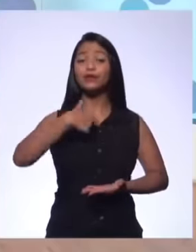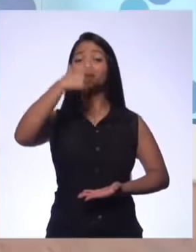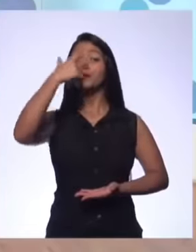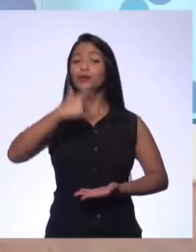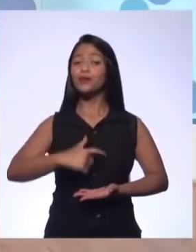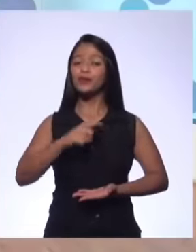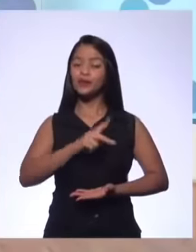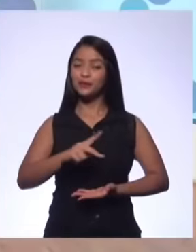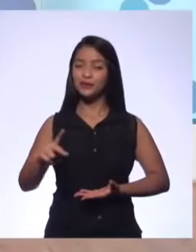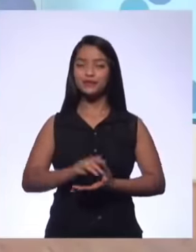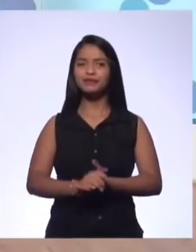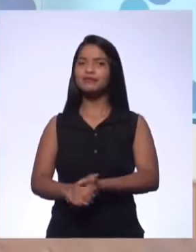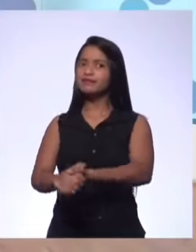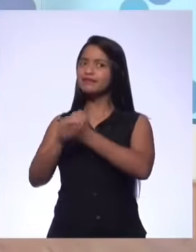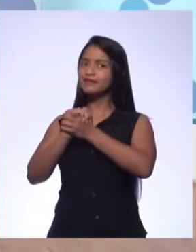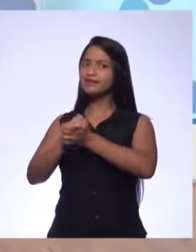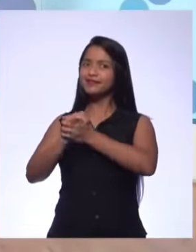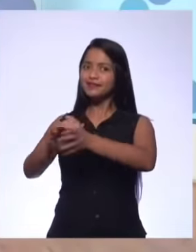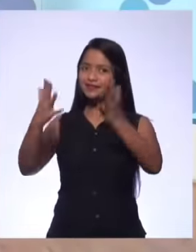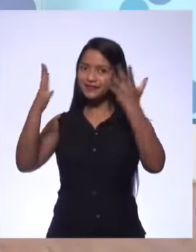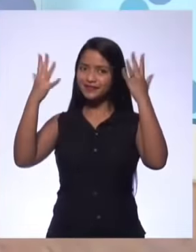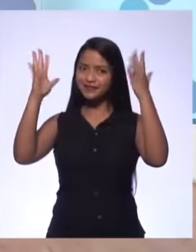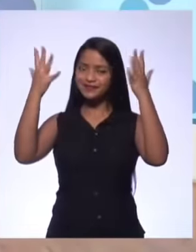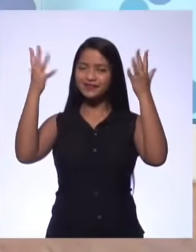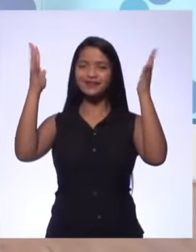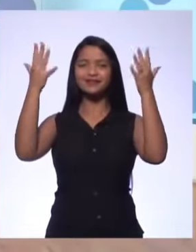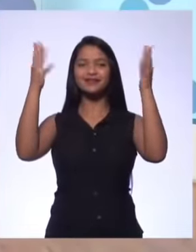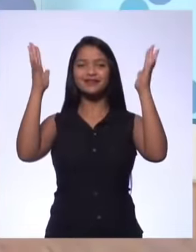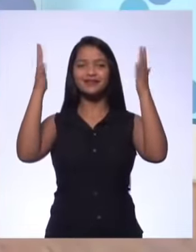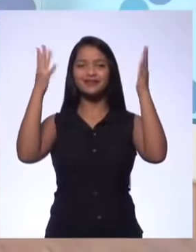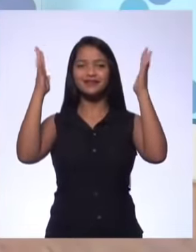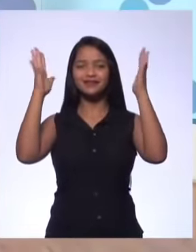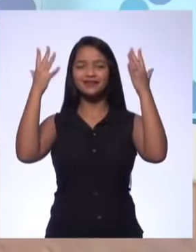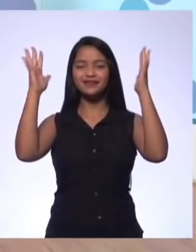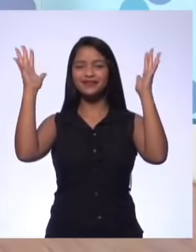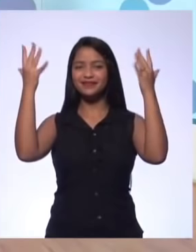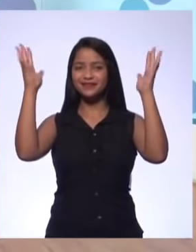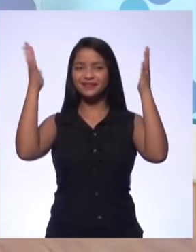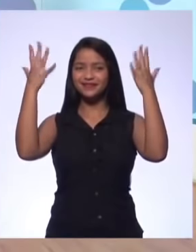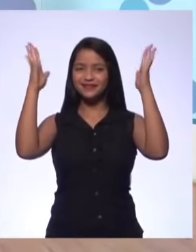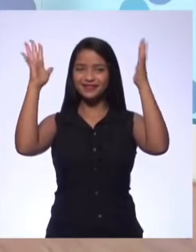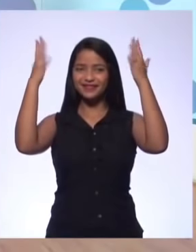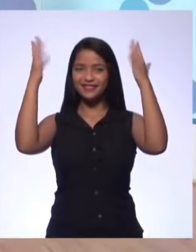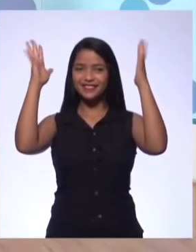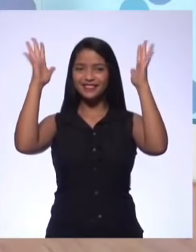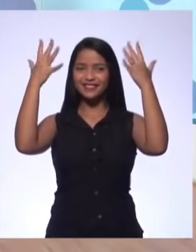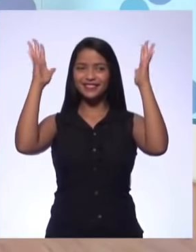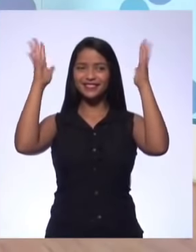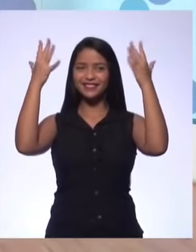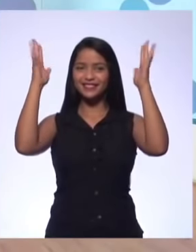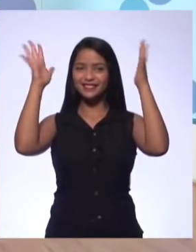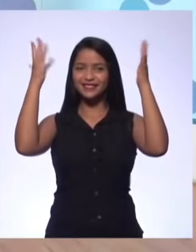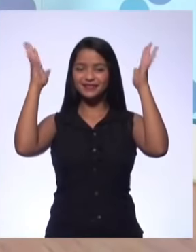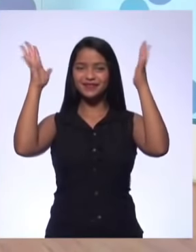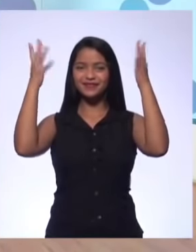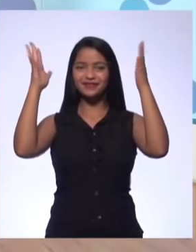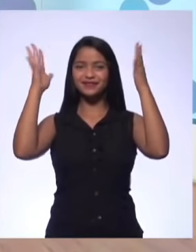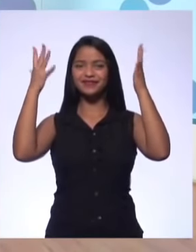falou, né? Parabéns, oráculo, mais palmas. Aê! Então, é bem isso que a Moniquinha falou. Palmas de